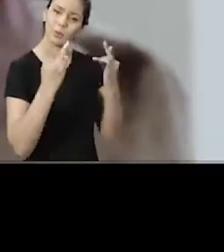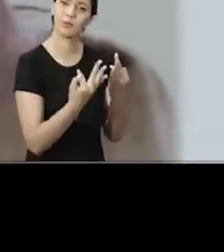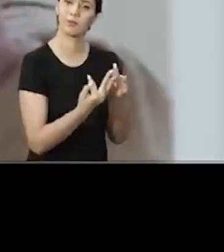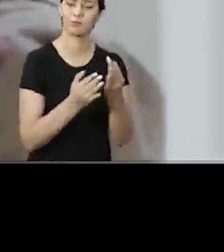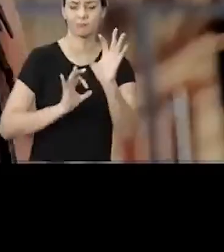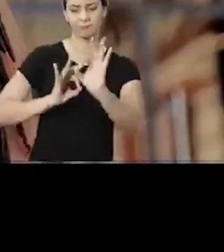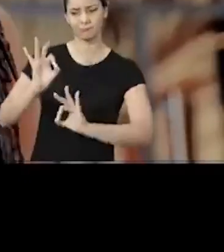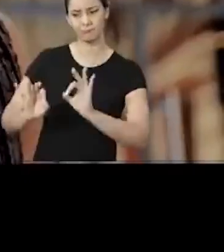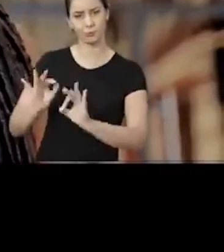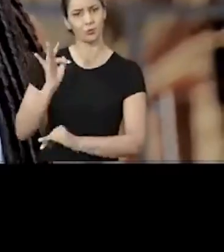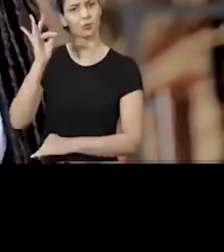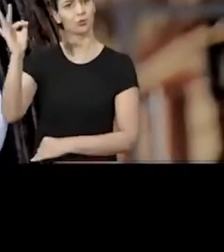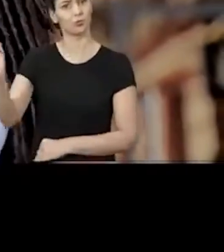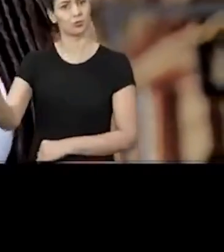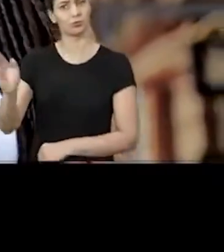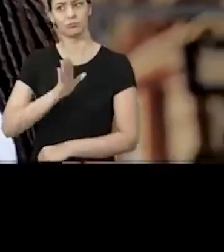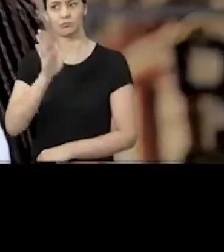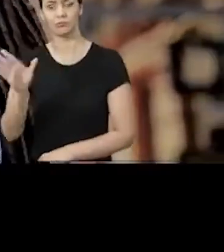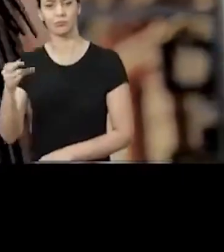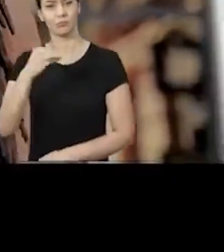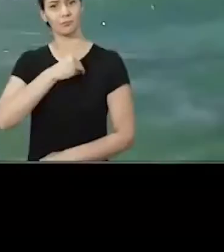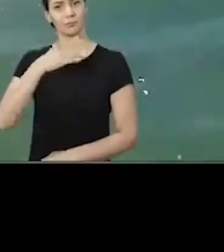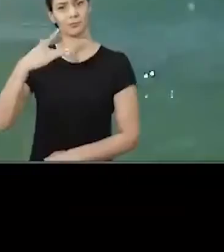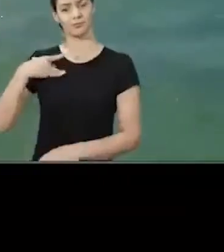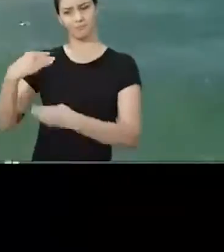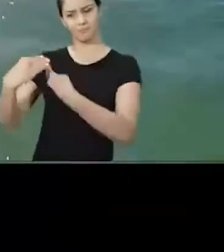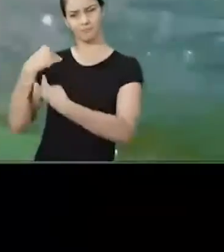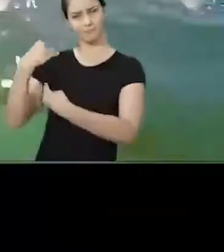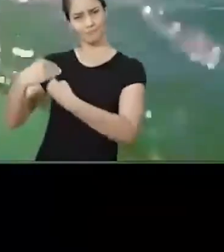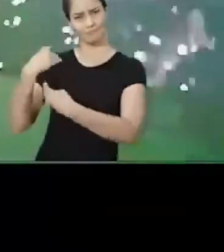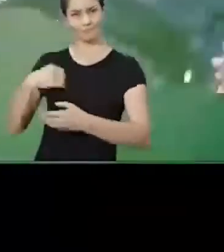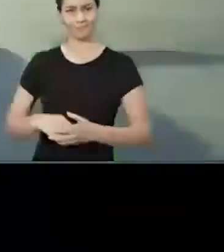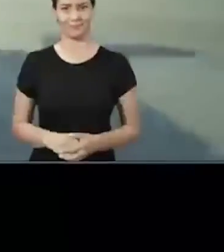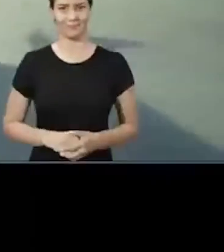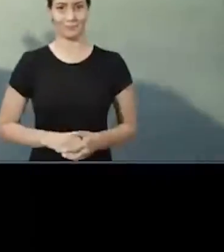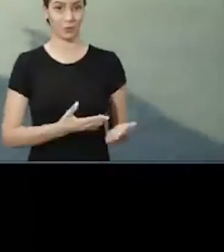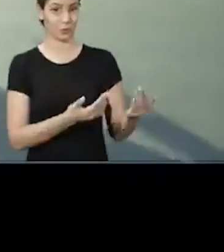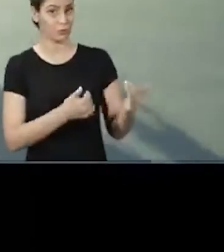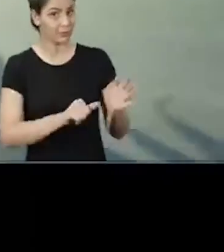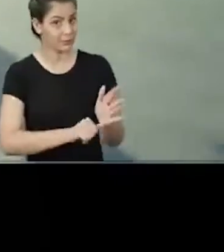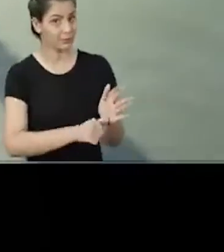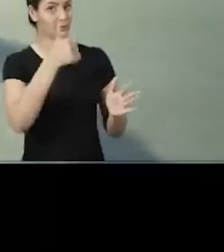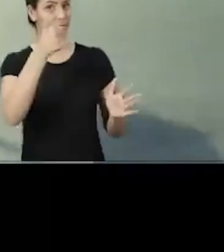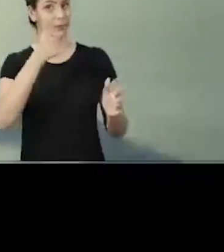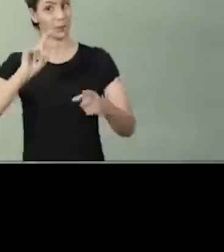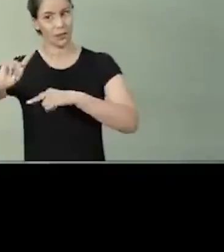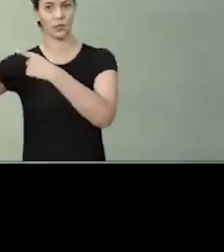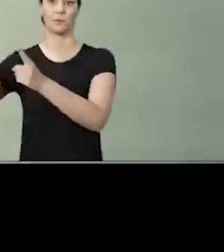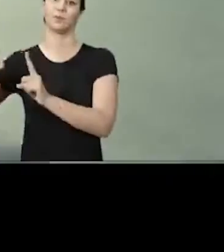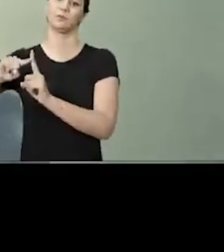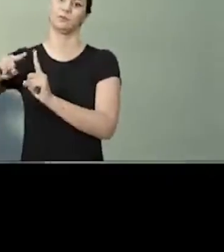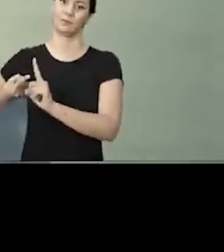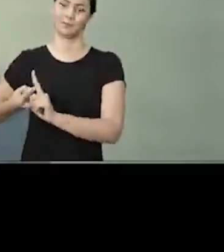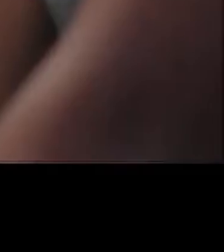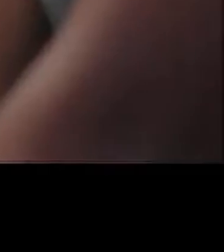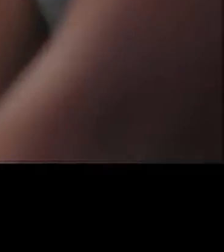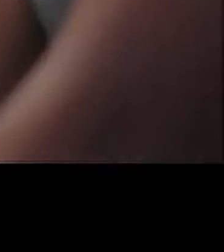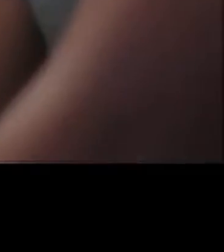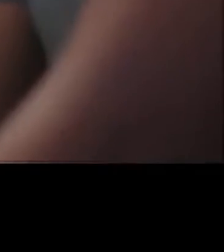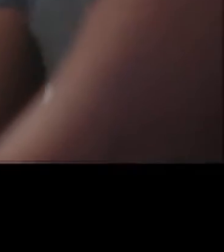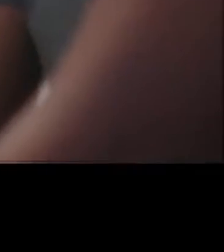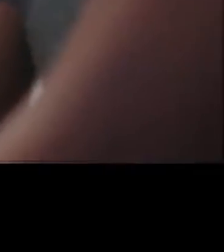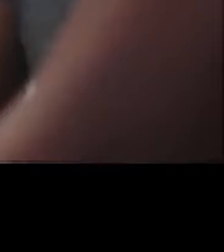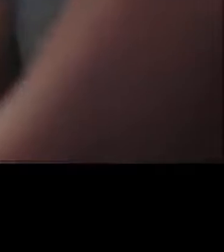com sua família, planeje seu futuro e procure orientações em uma unidade de saúde. Adolescência primeiro, gravidez